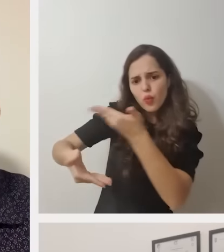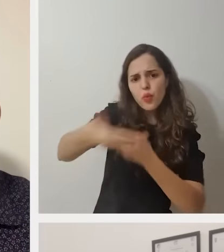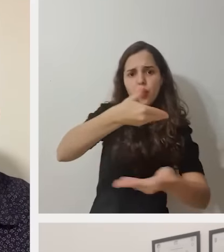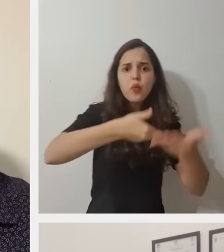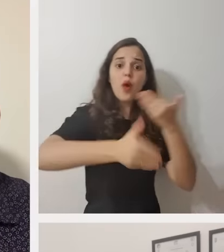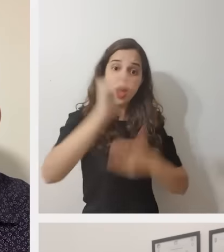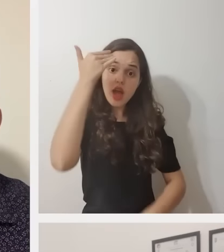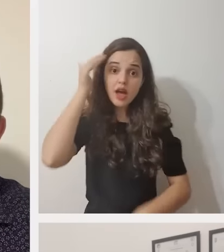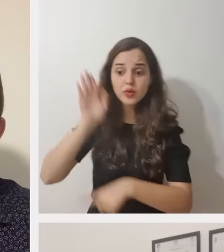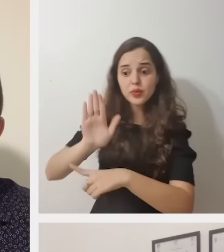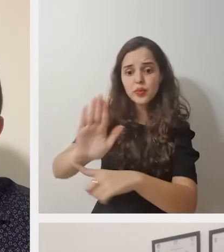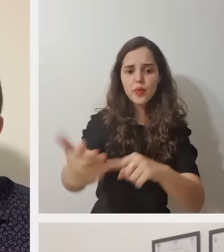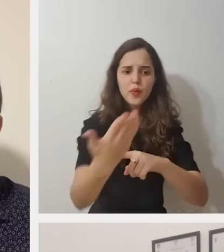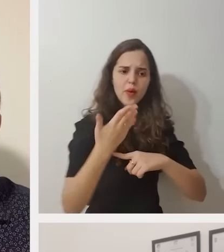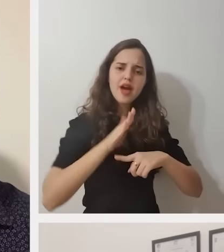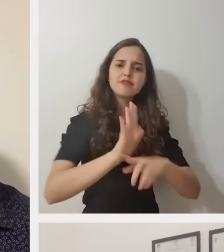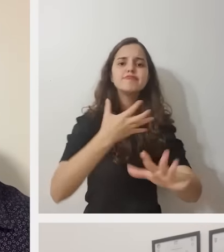irmão.